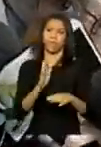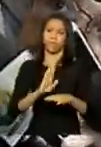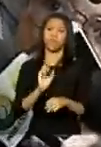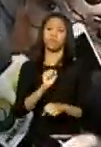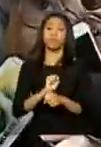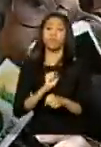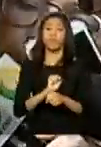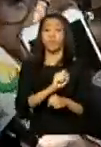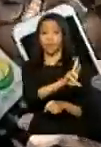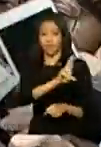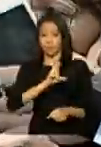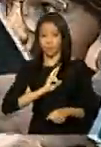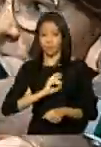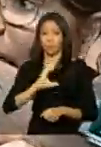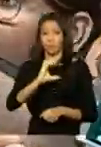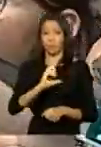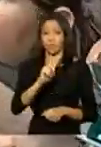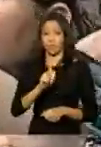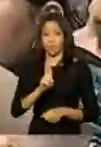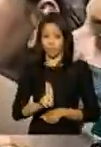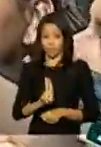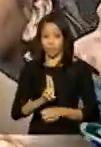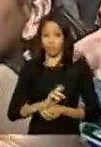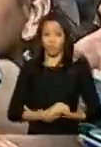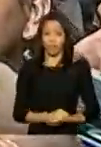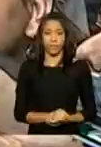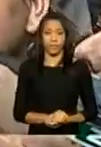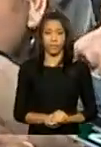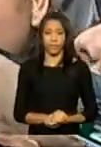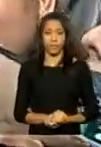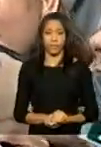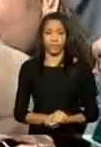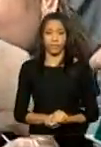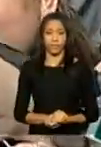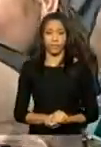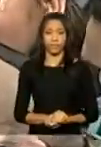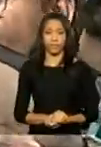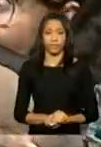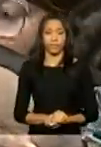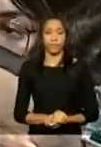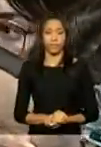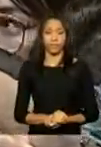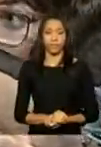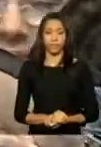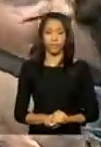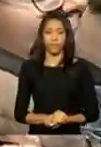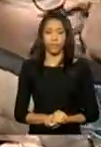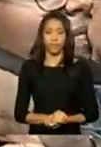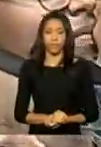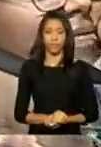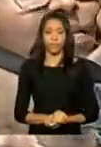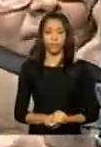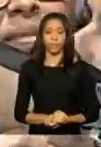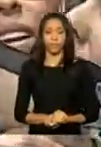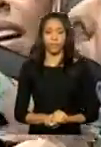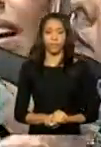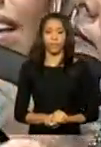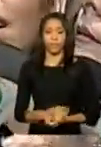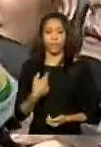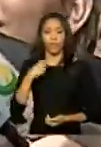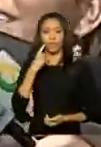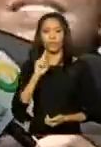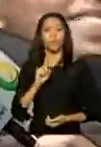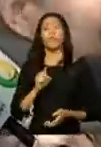CGU. Essa é que é importante. Ministro, uma coisa, o senhor diz que ela queria atirar em Deus, mas ela atingiu o padre da paróquia, quem seria o Deus da Não sei,